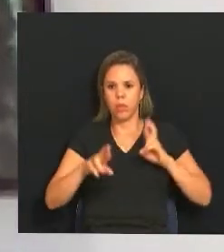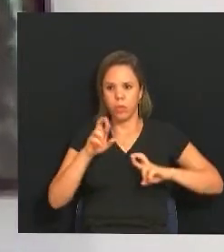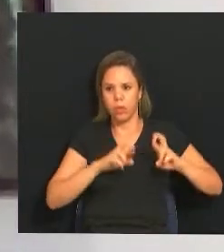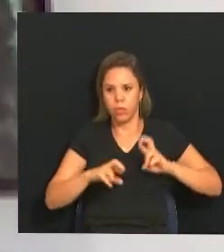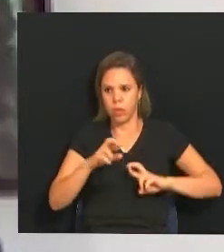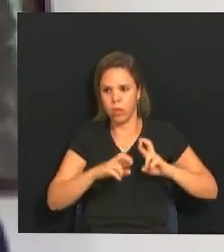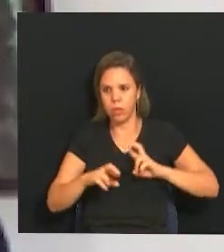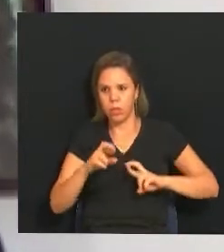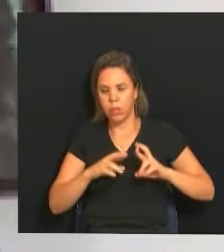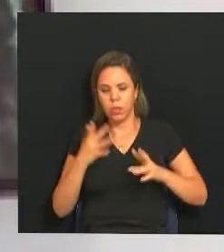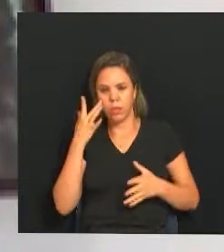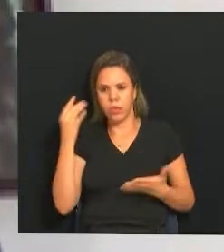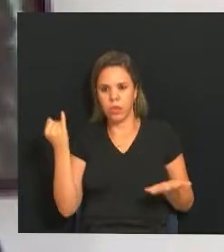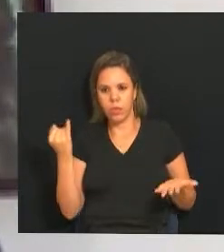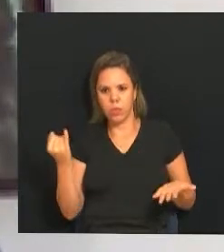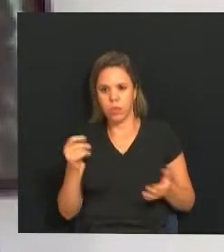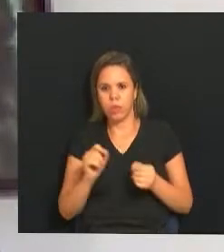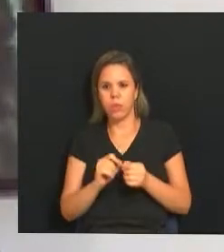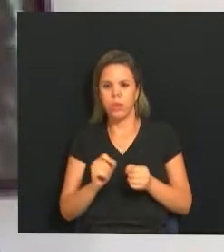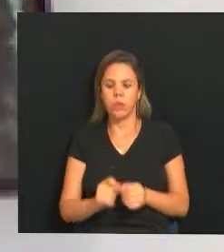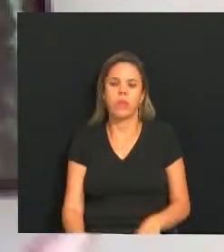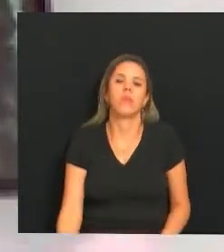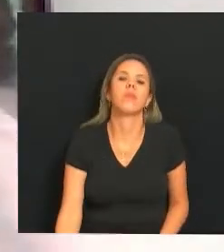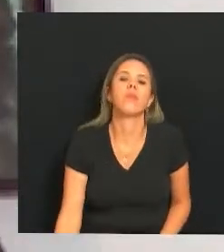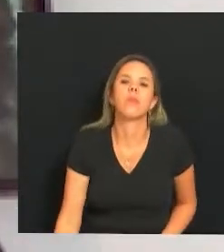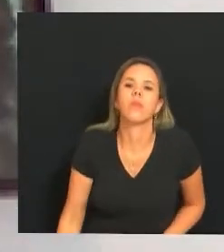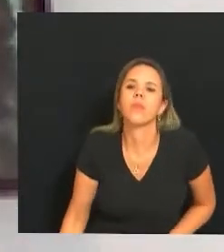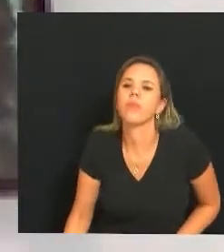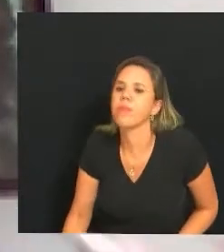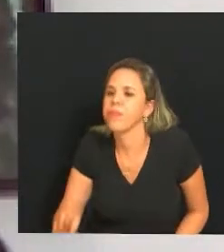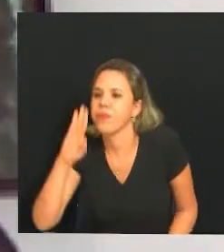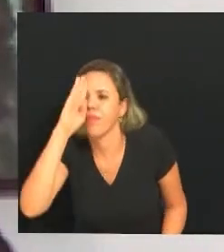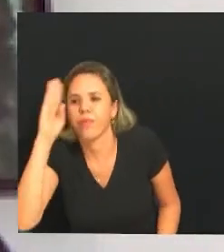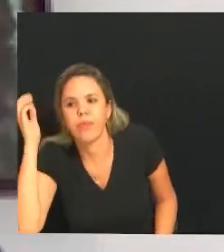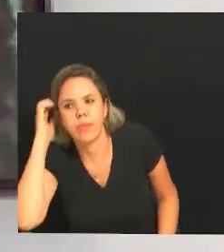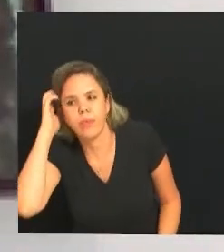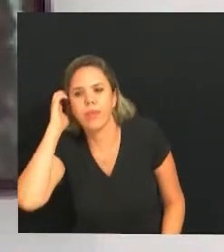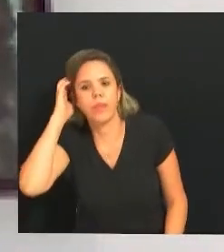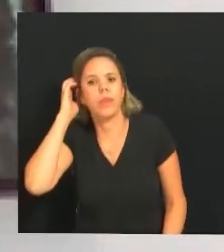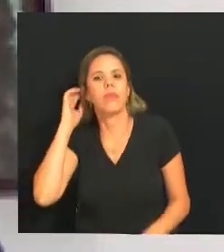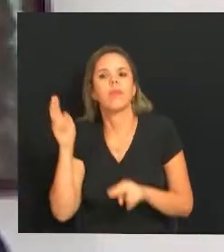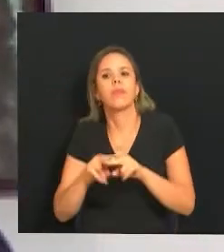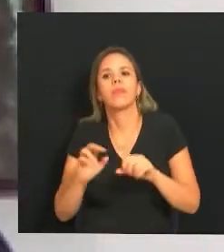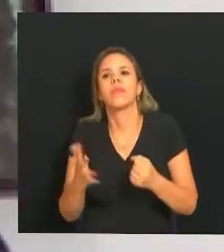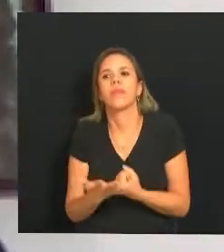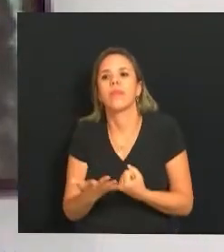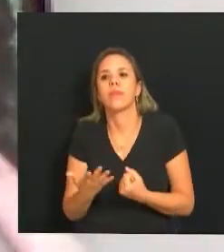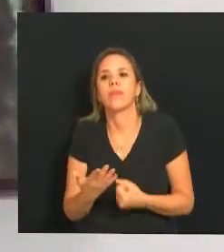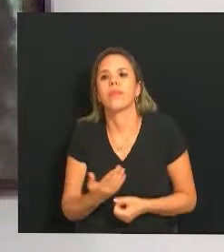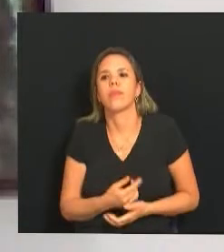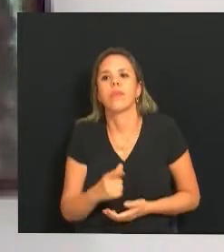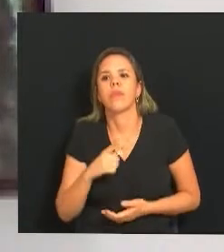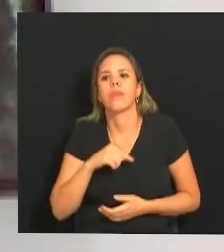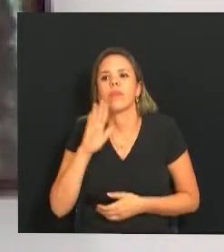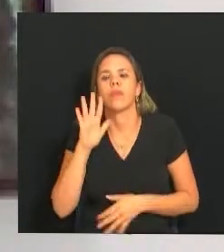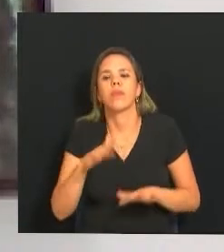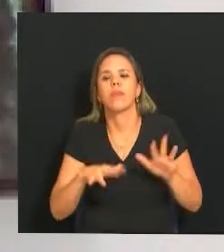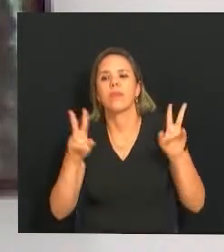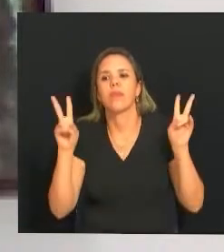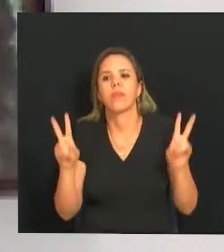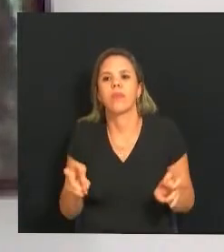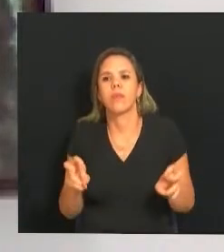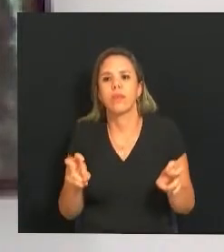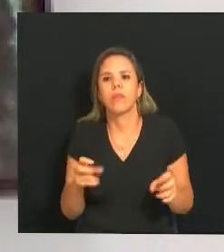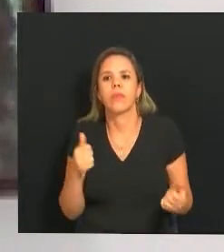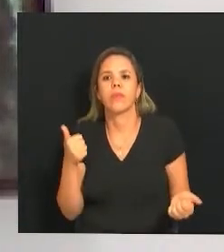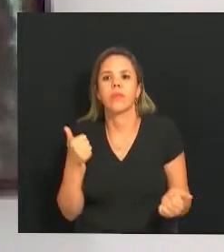análise que eu acho que é importante a gente fazer também, já que, principalmente com a Covid, a gente passou a ter, talvez, uma relação